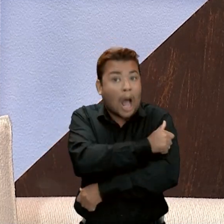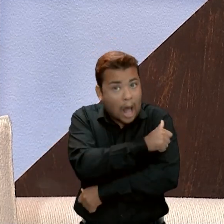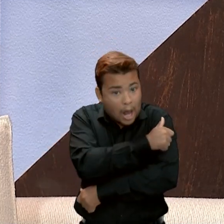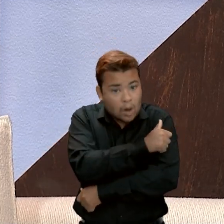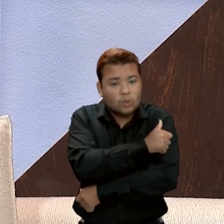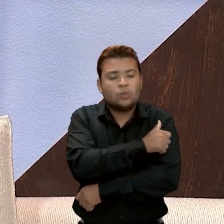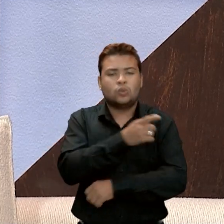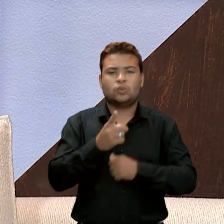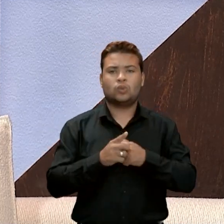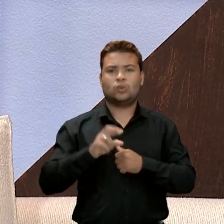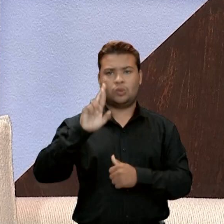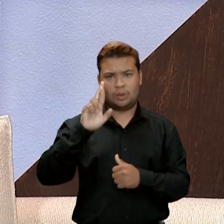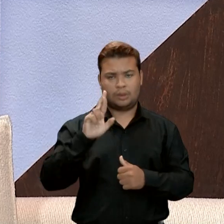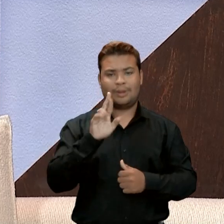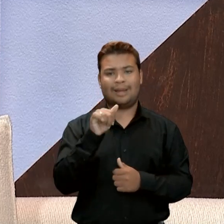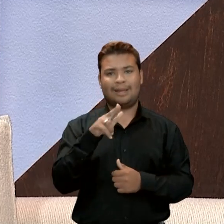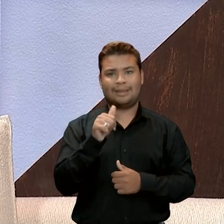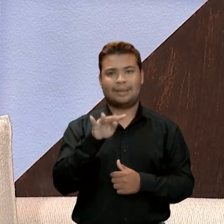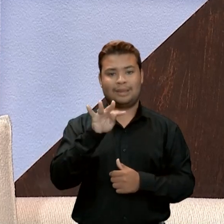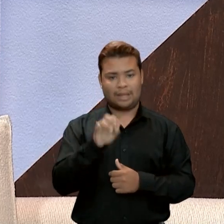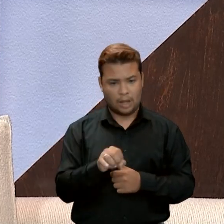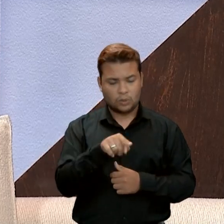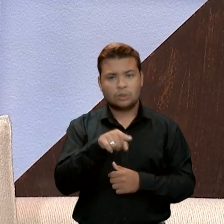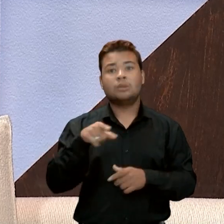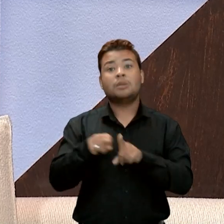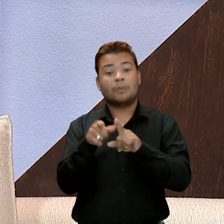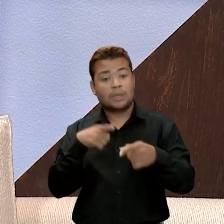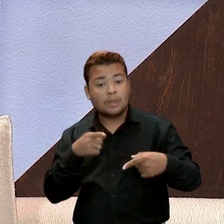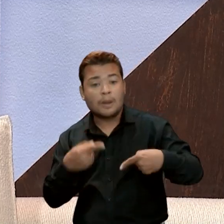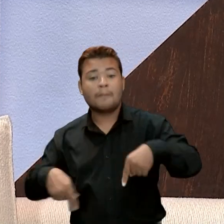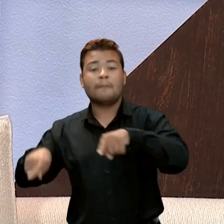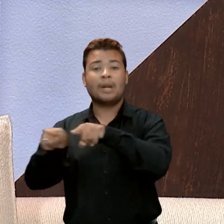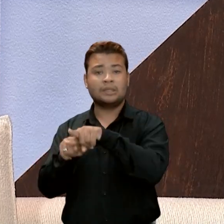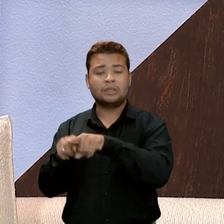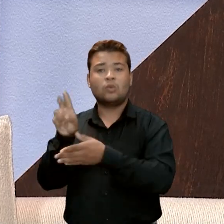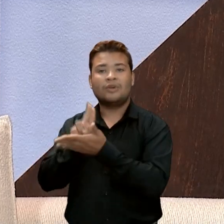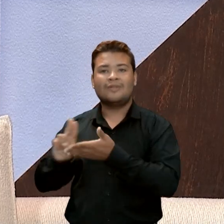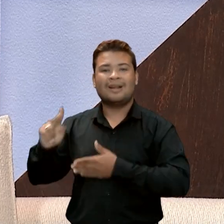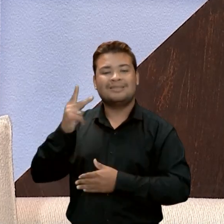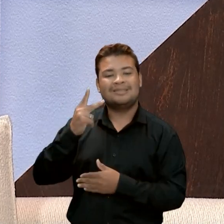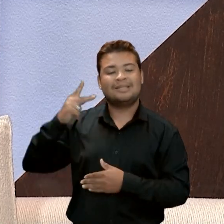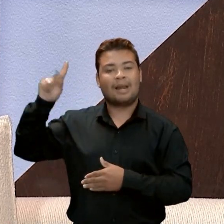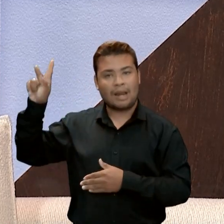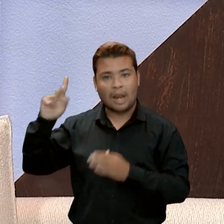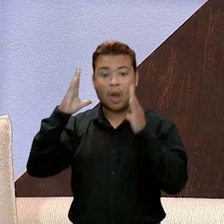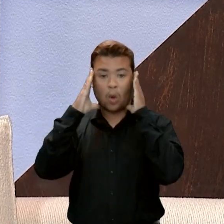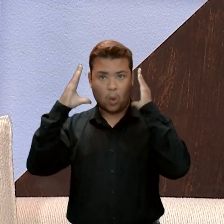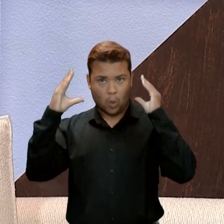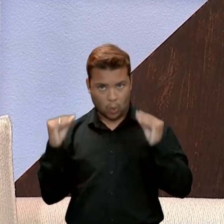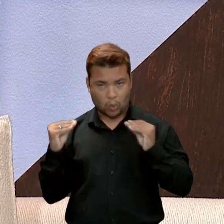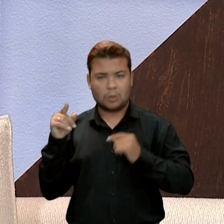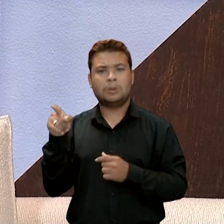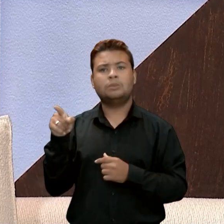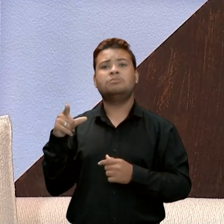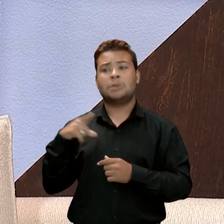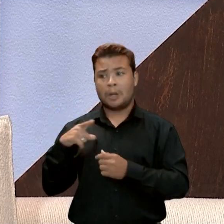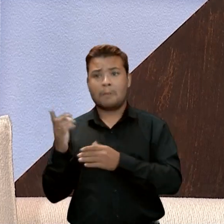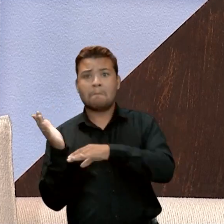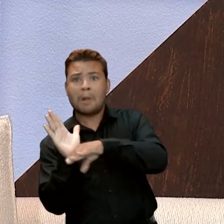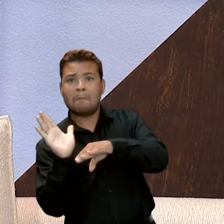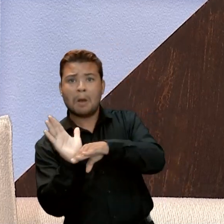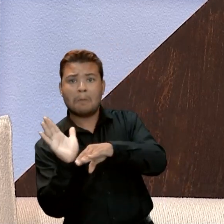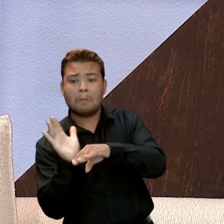desse projeto. A gente tem uma parceria com a universidade holandesa de Eindhoven, dando colaboração nesse